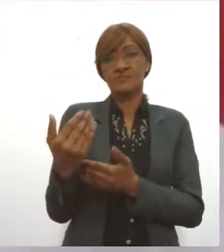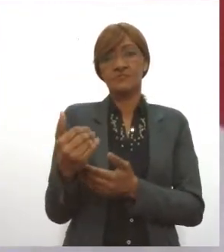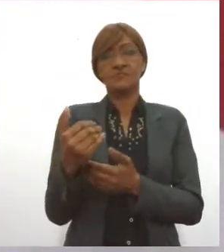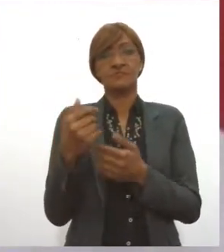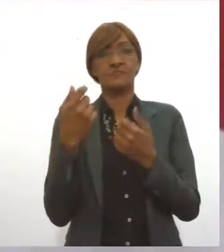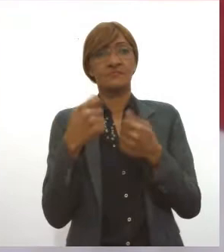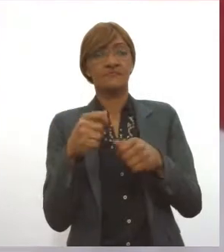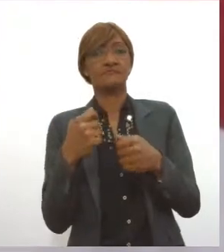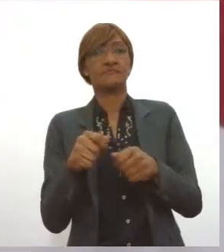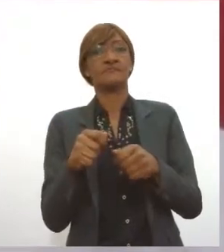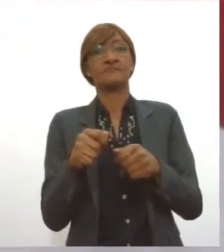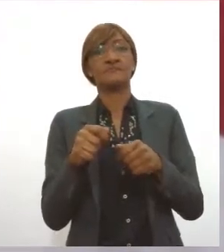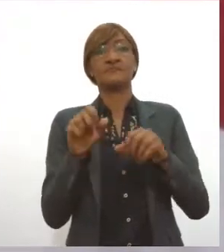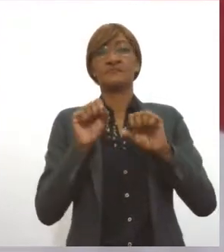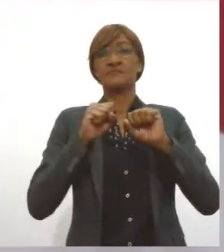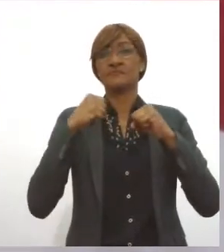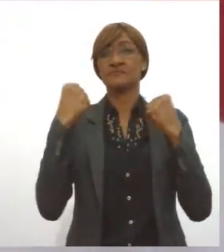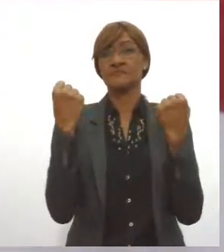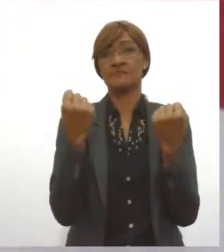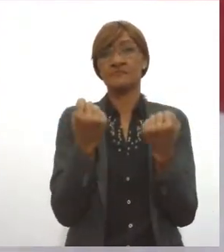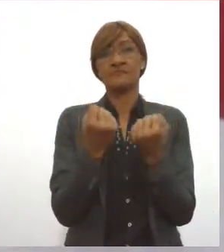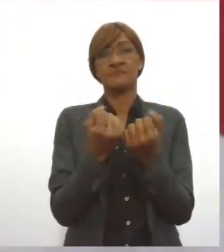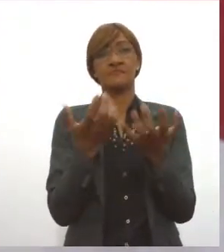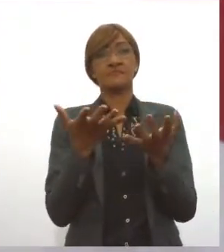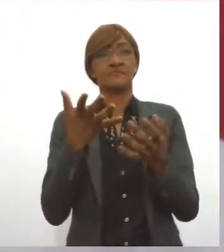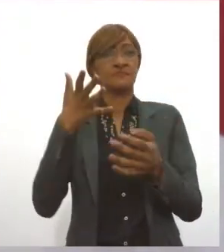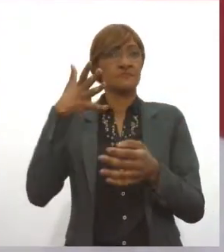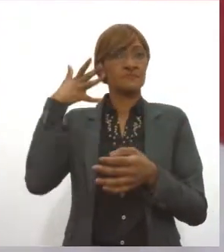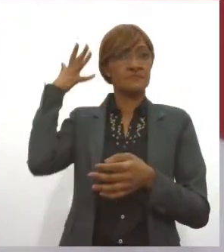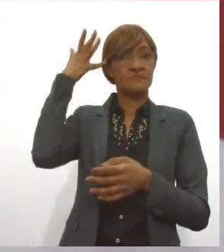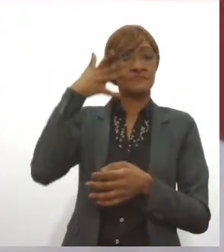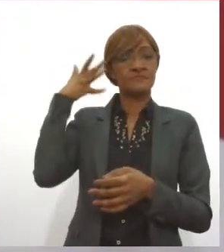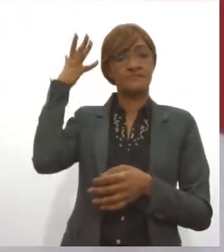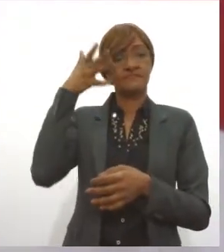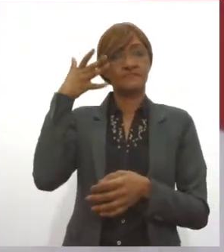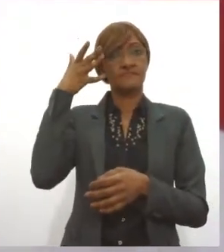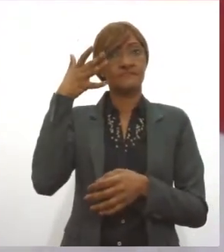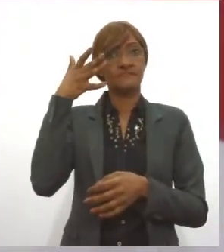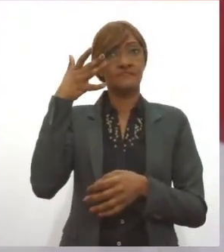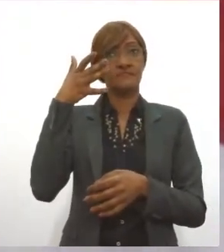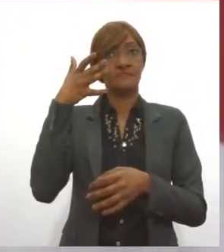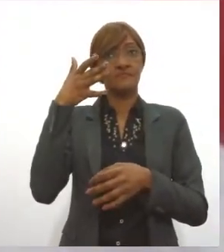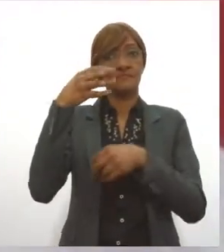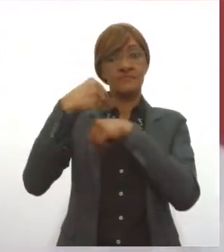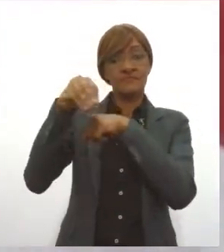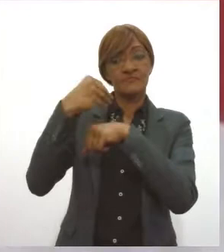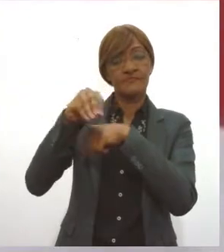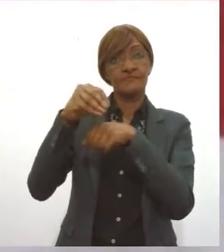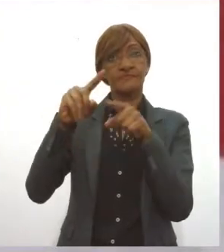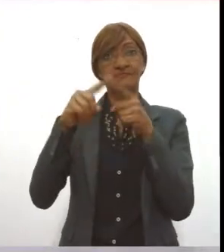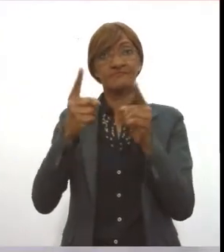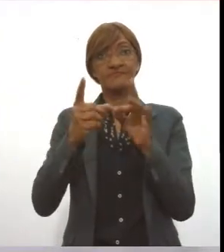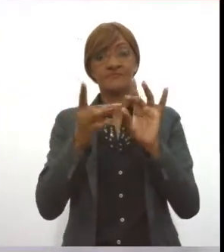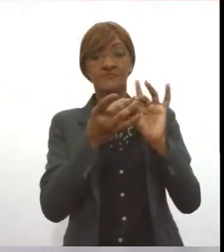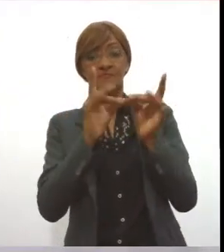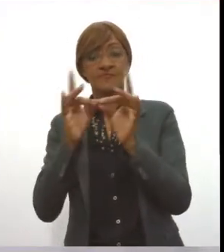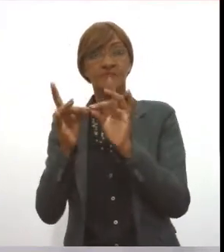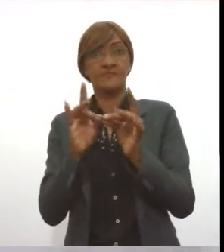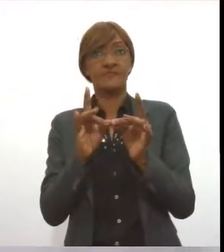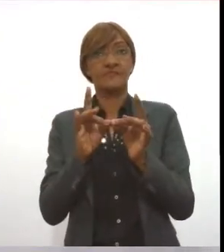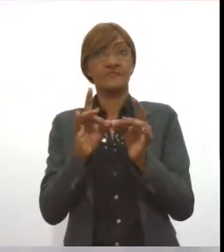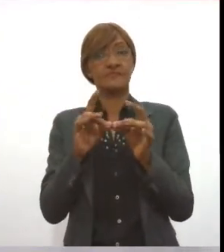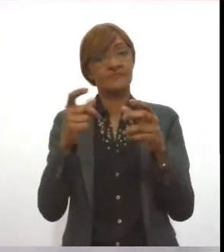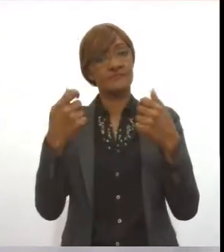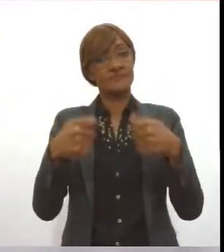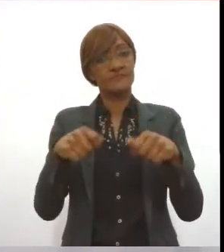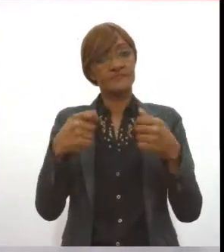na escola, não é só uma palestra, a palestra informa mais. Não muda o comportamento. O que